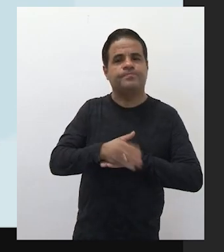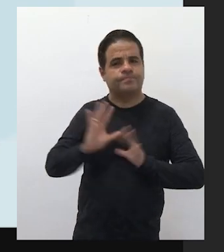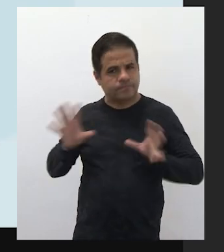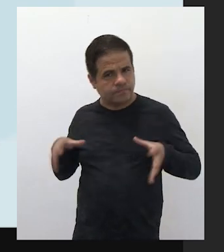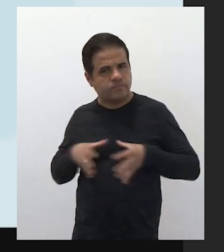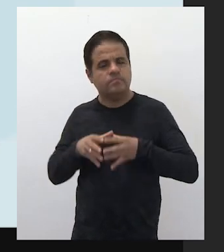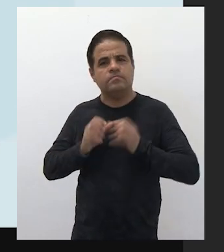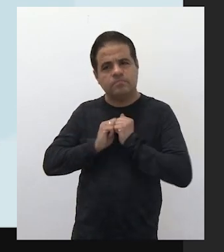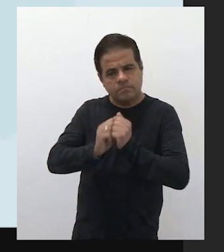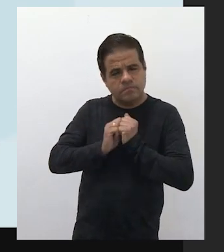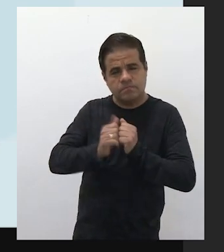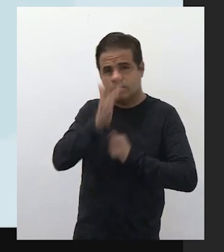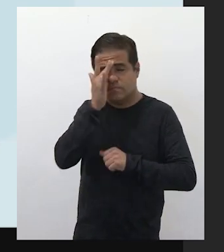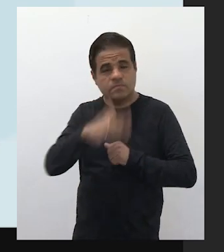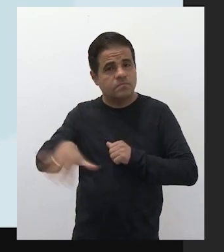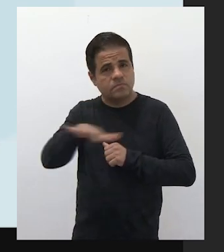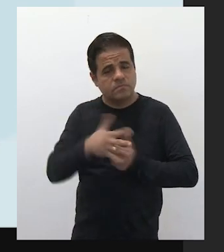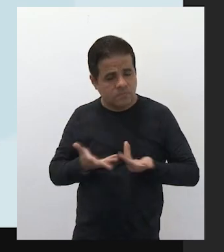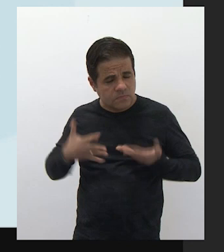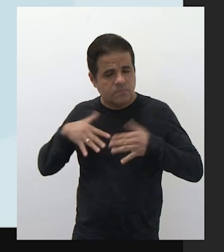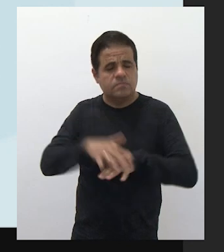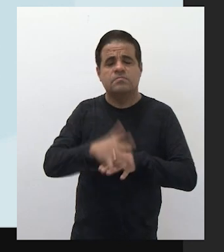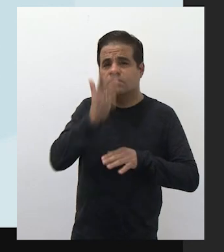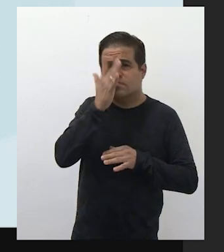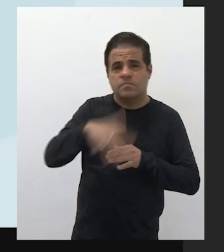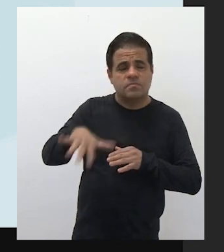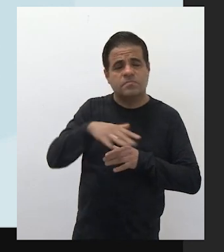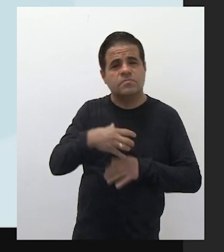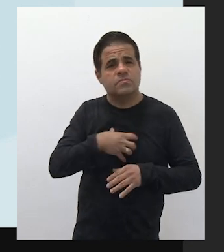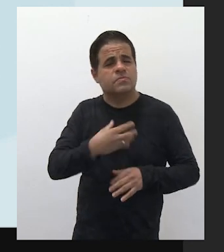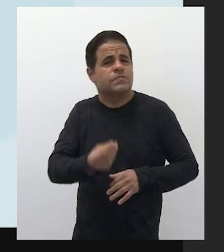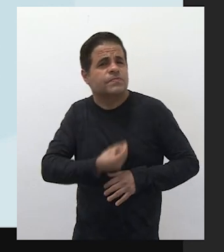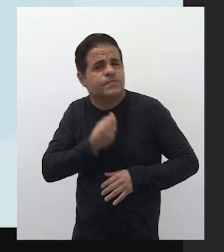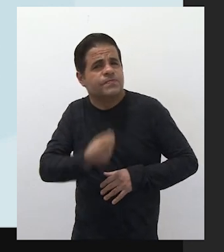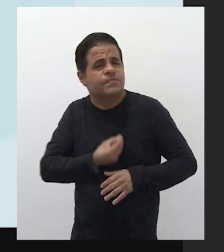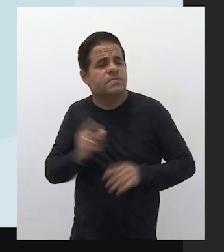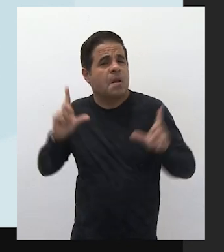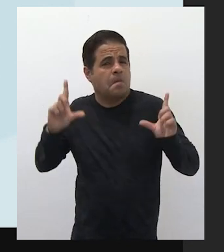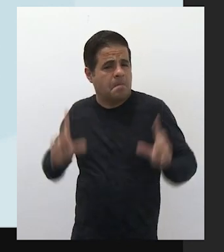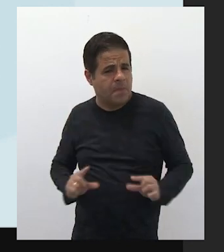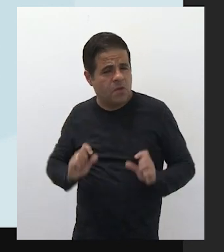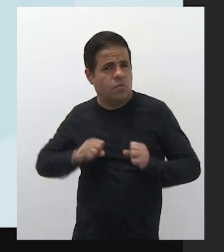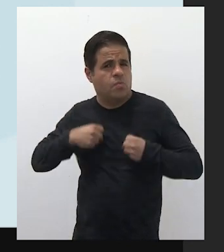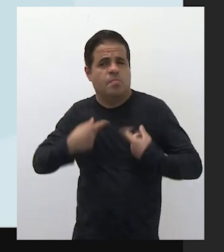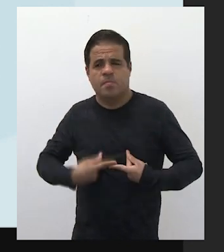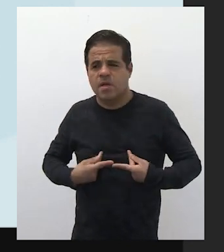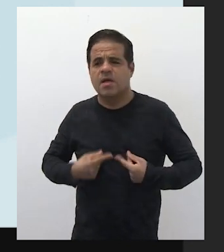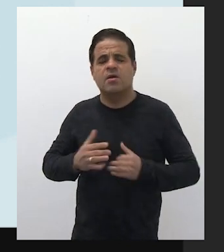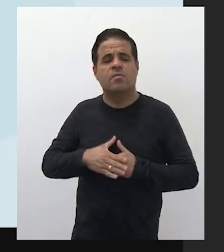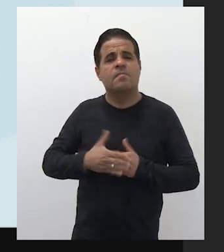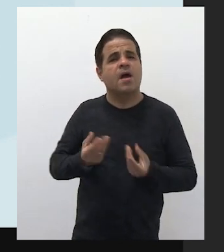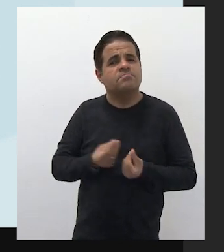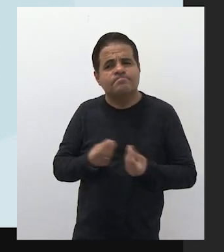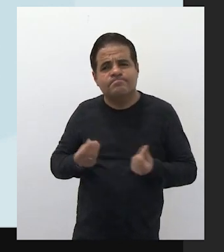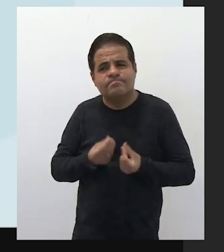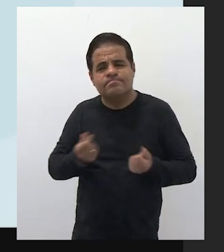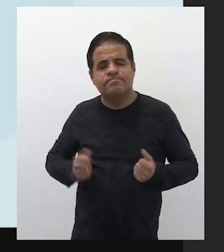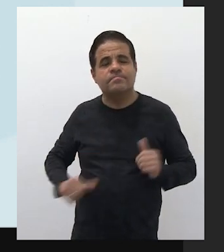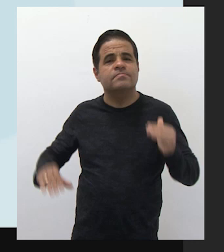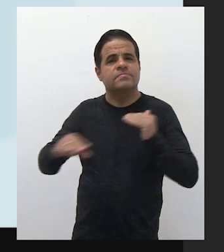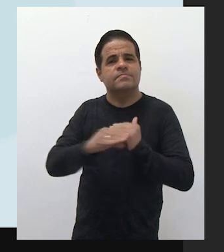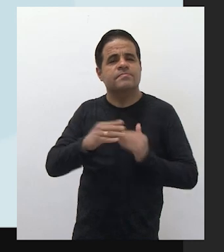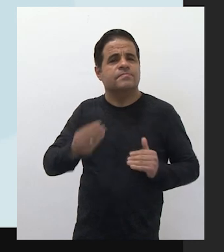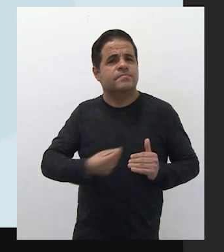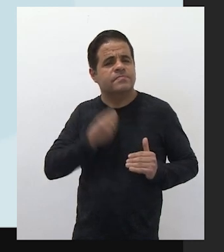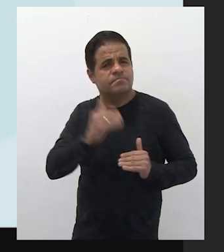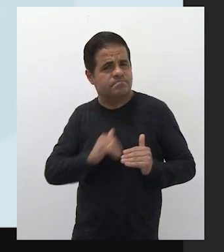conjunto das populações que integram um povo de um nível de vida menos humano, um nível de vida mais recrudescido, a um nível de vida